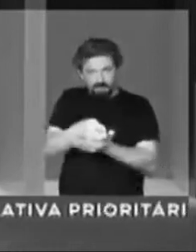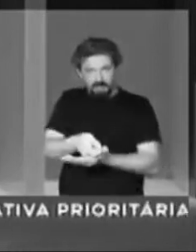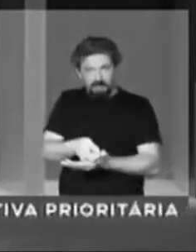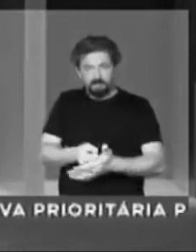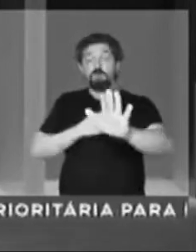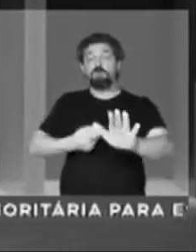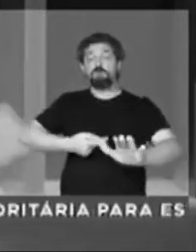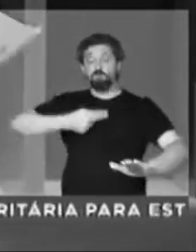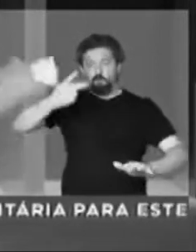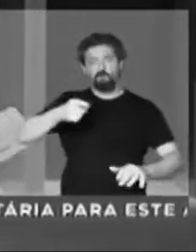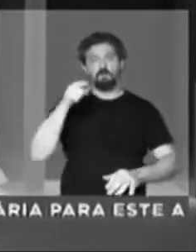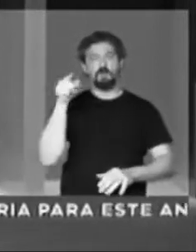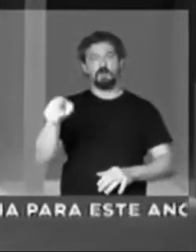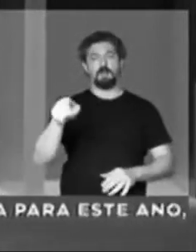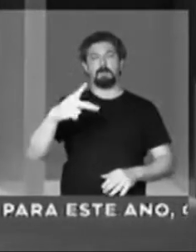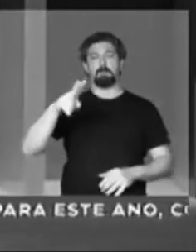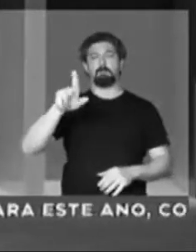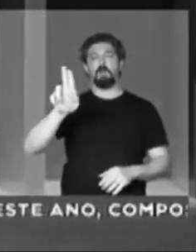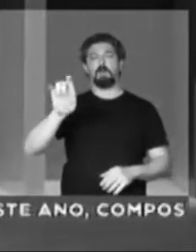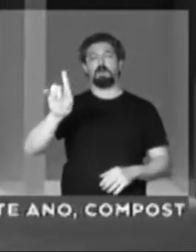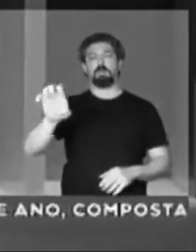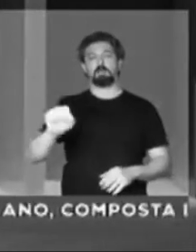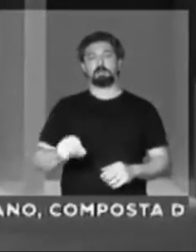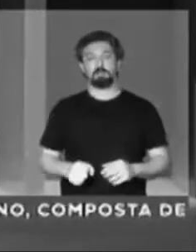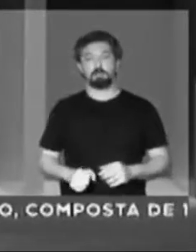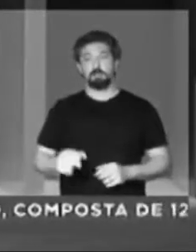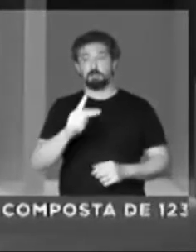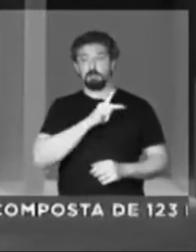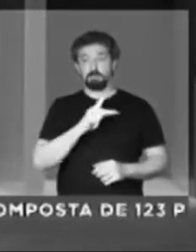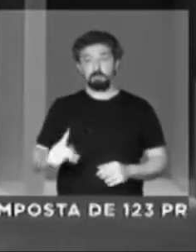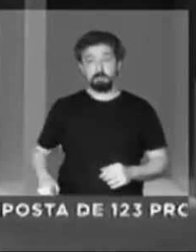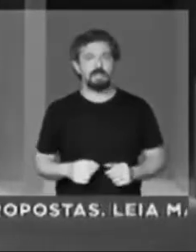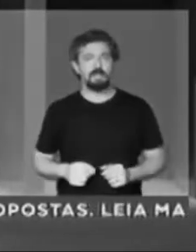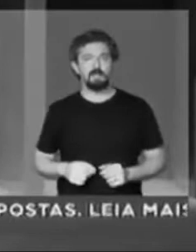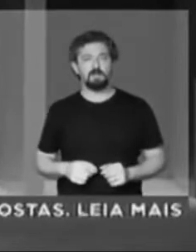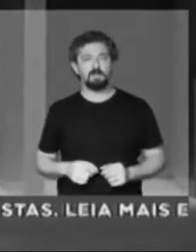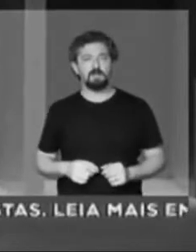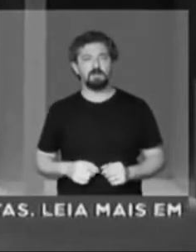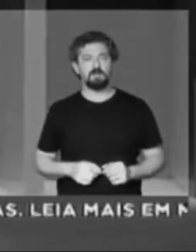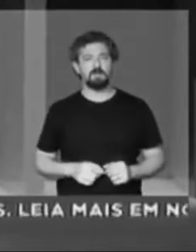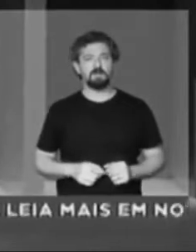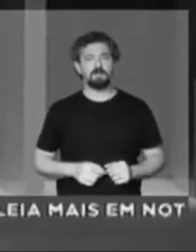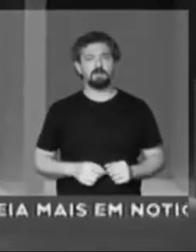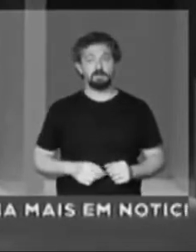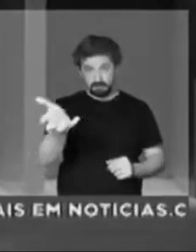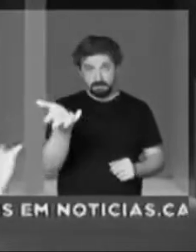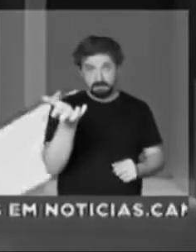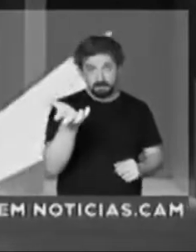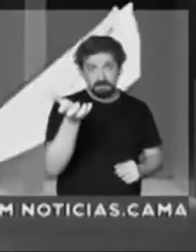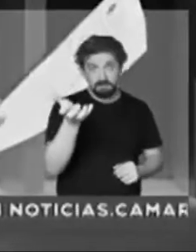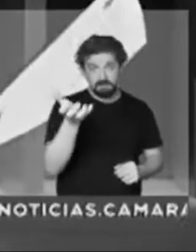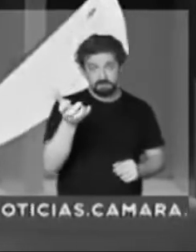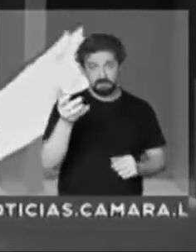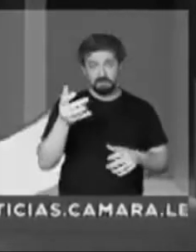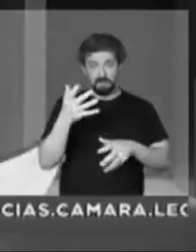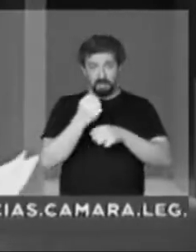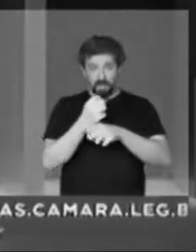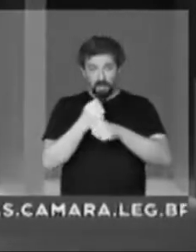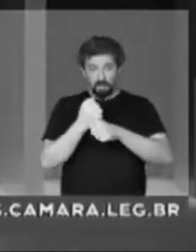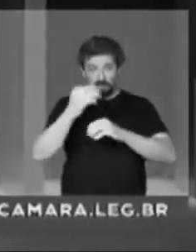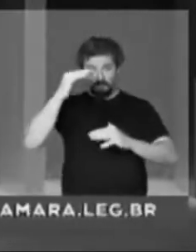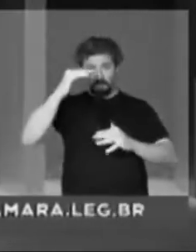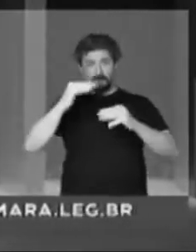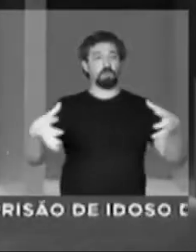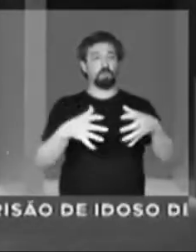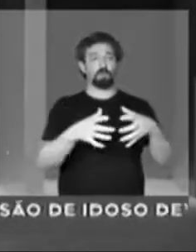Eu quero dizer ao ministro Paulo Guedes, ao presidente da República, que se eles querem equilibrar as contas